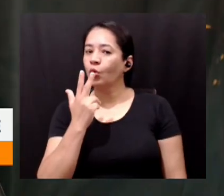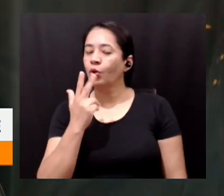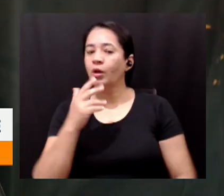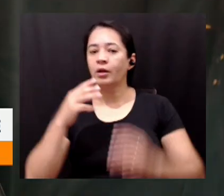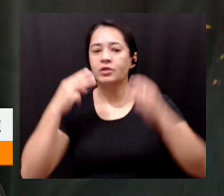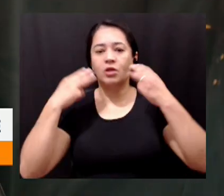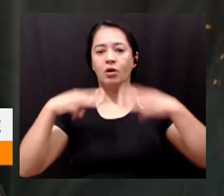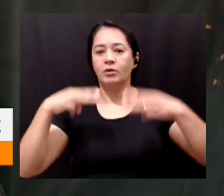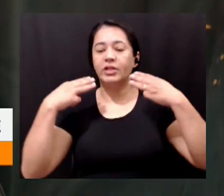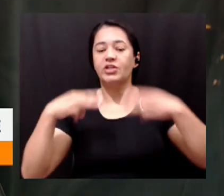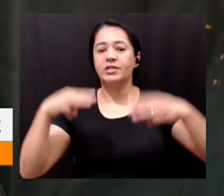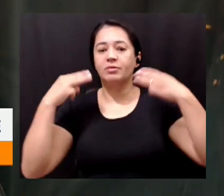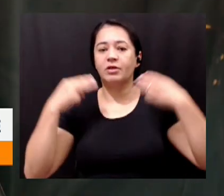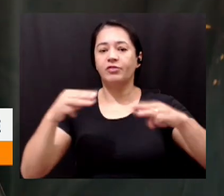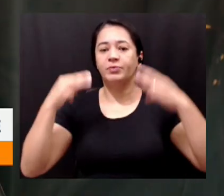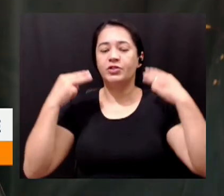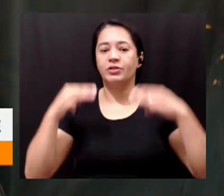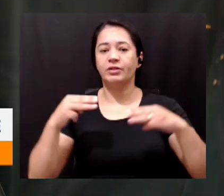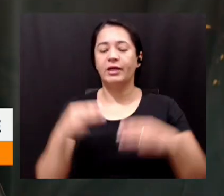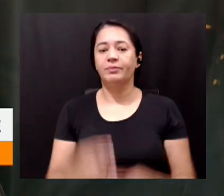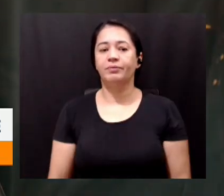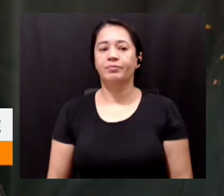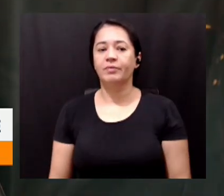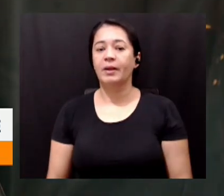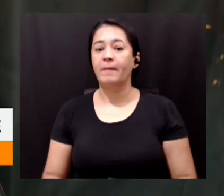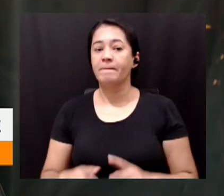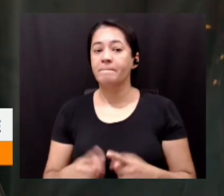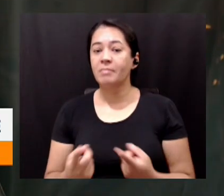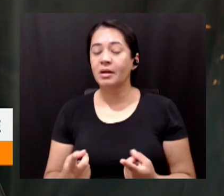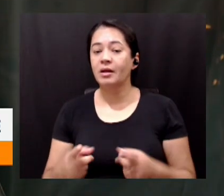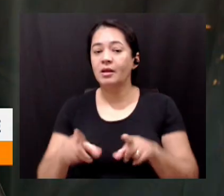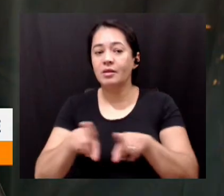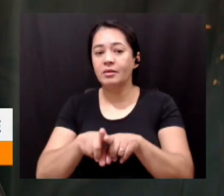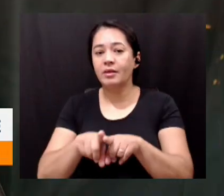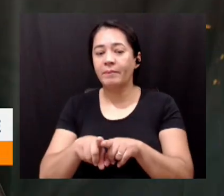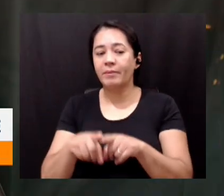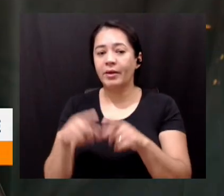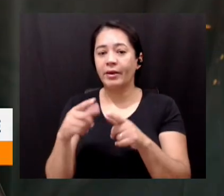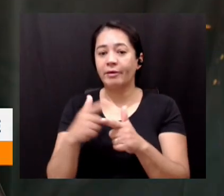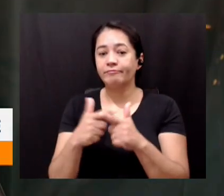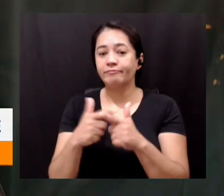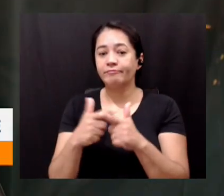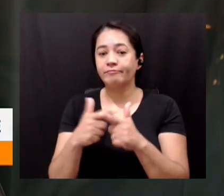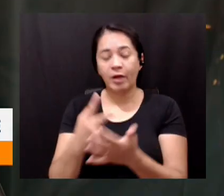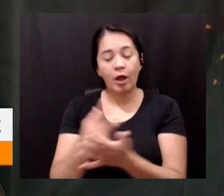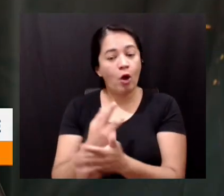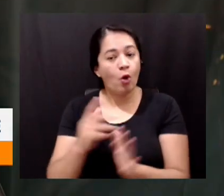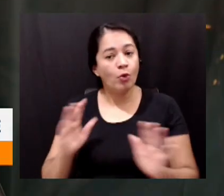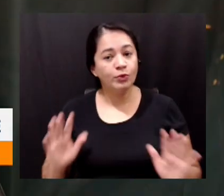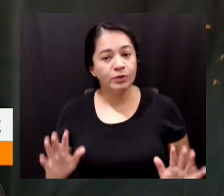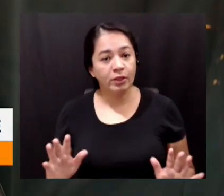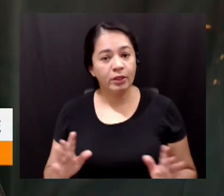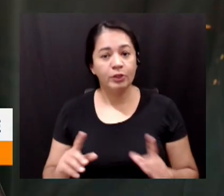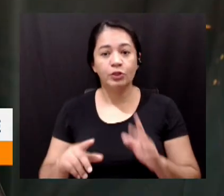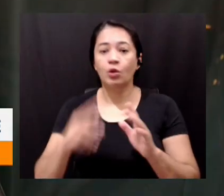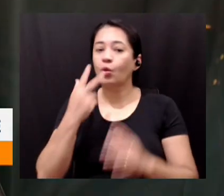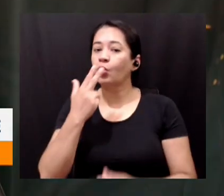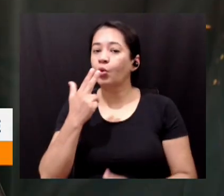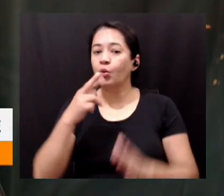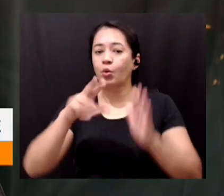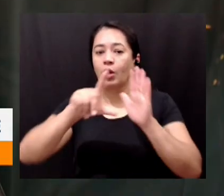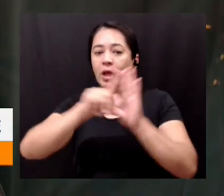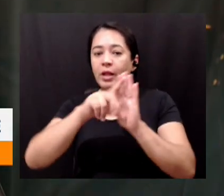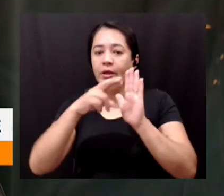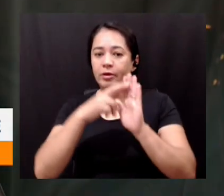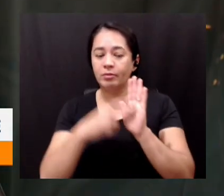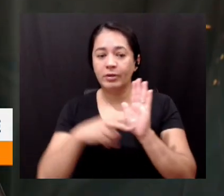mas também causa um problema. Então, por essas questões, por conta do vício e por conta